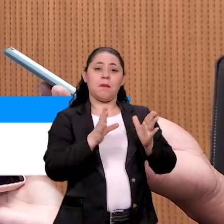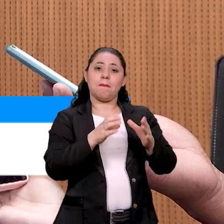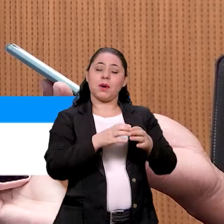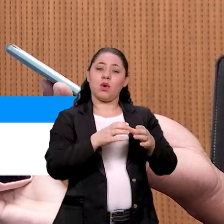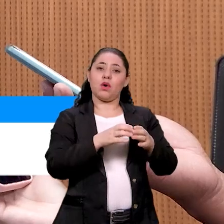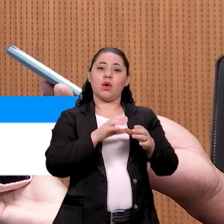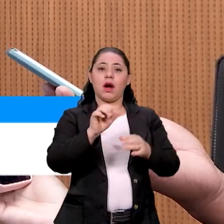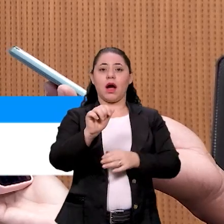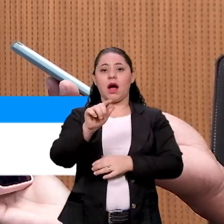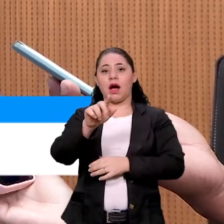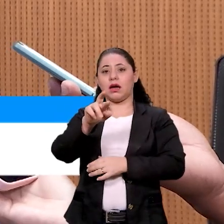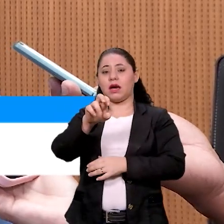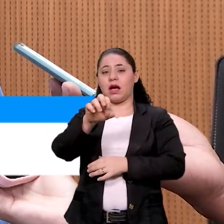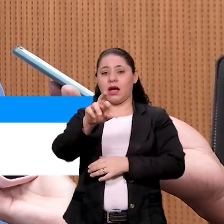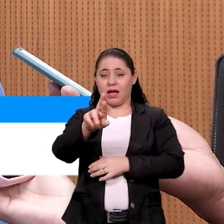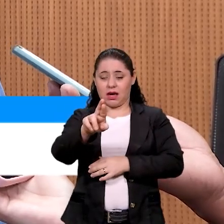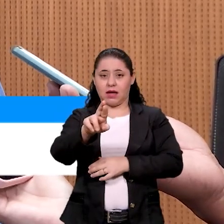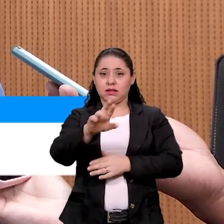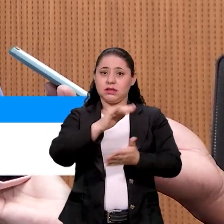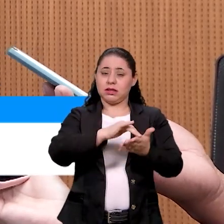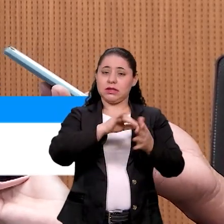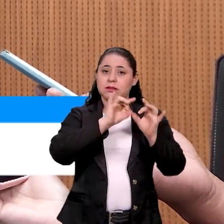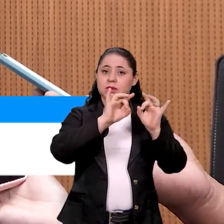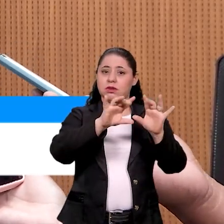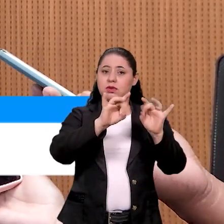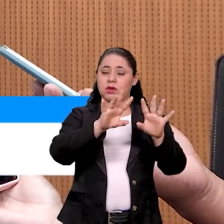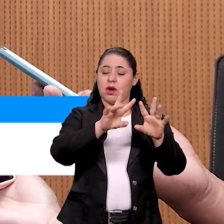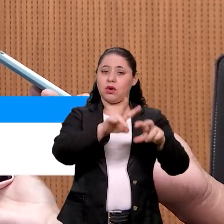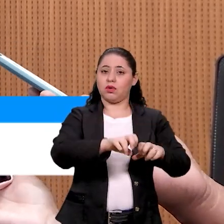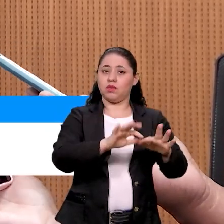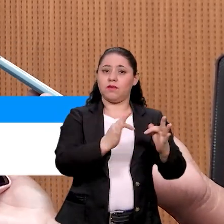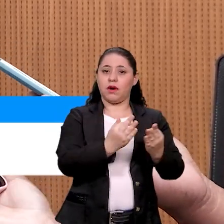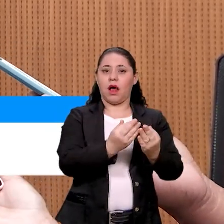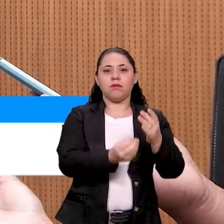Autorizou, através da Agraer e da Secretaria Especial da Agricultura